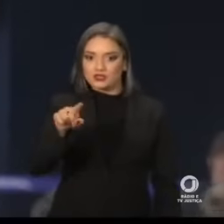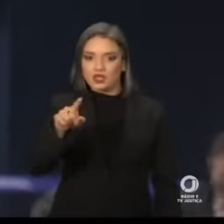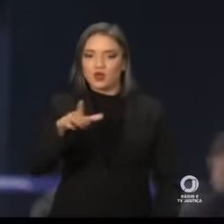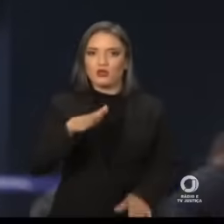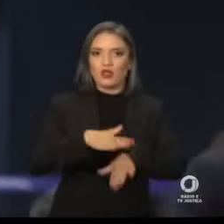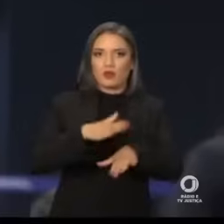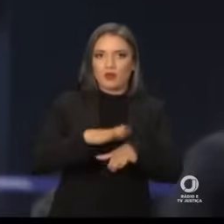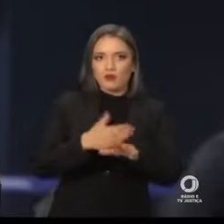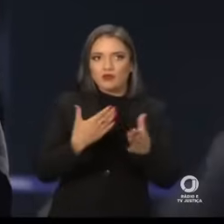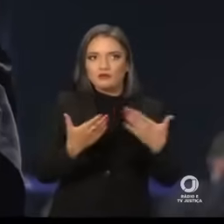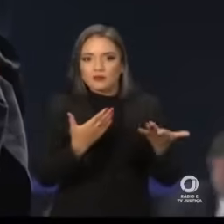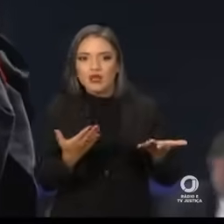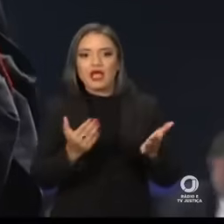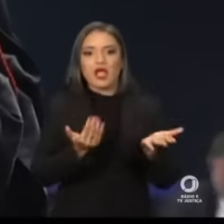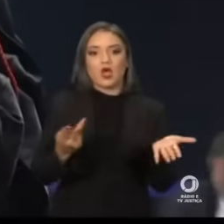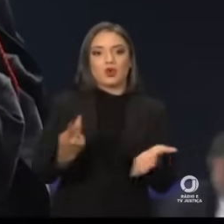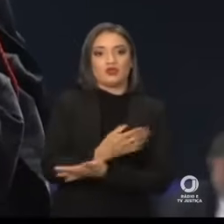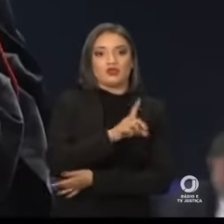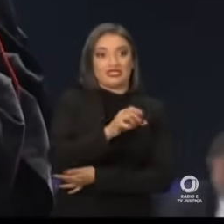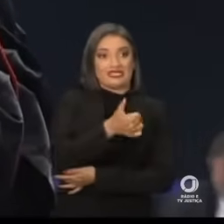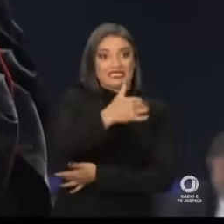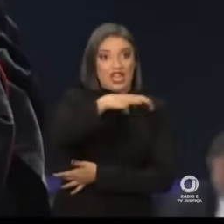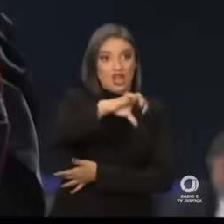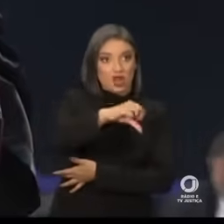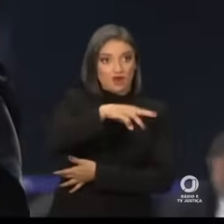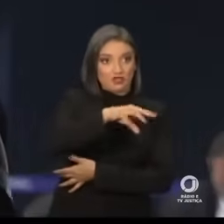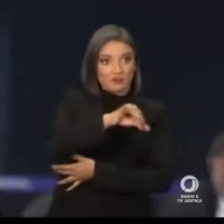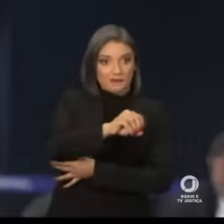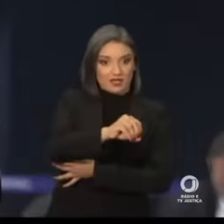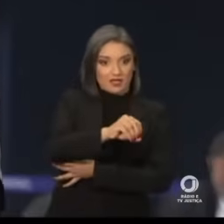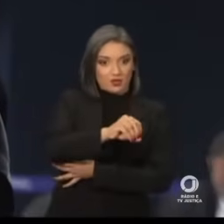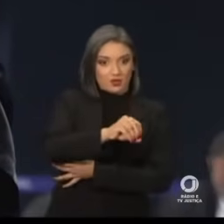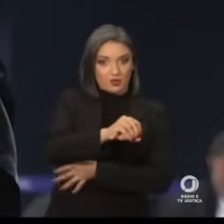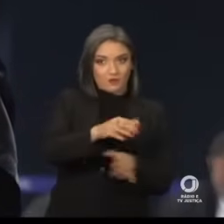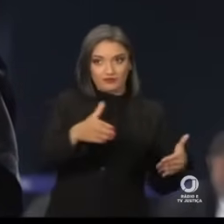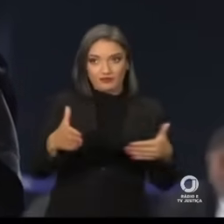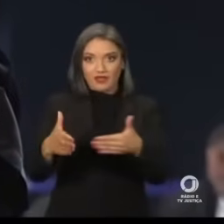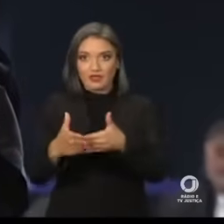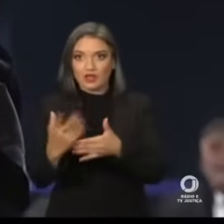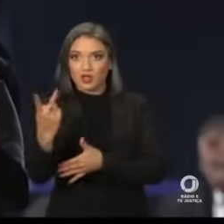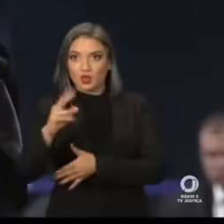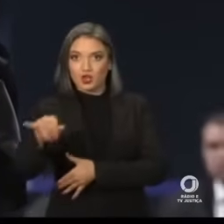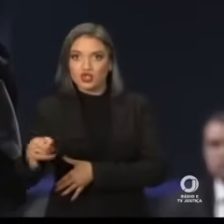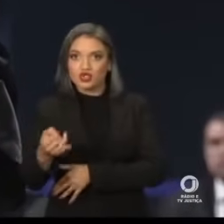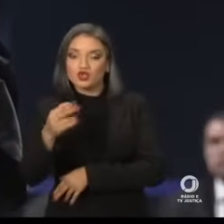aconteceu entre o dia 19 de maio e o dia 2 de junho.